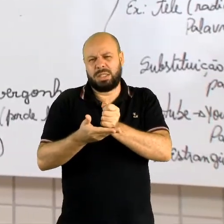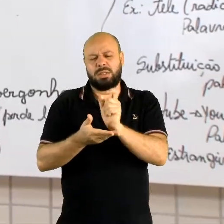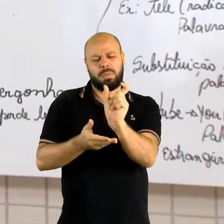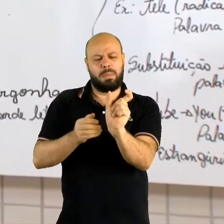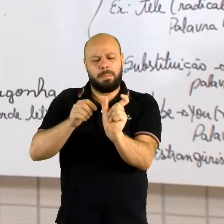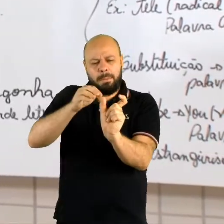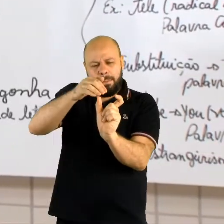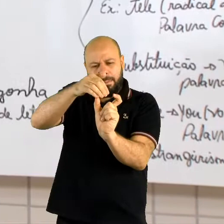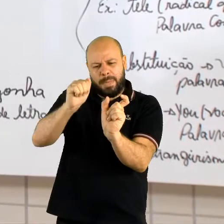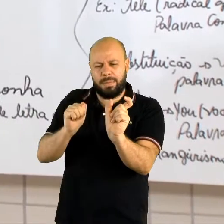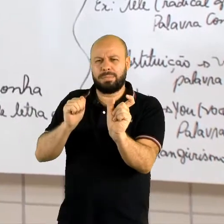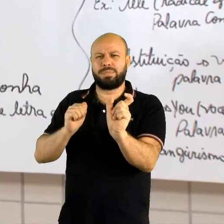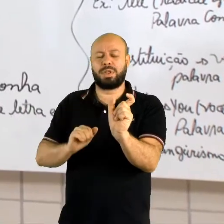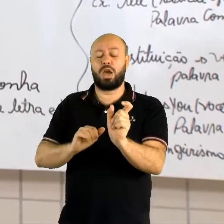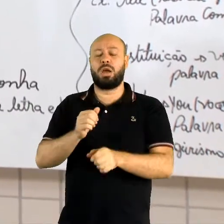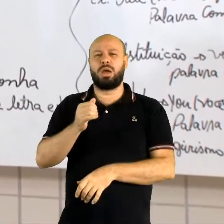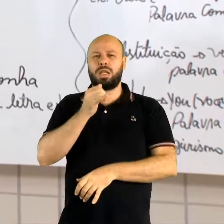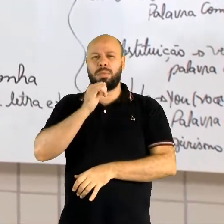ajudar.